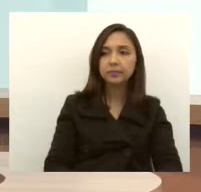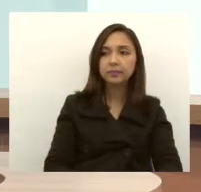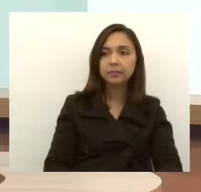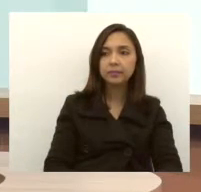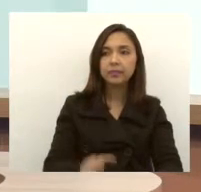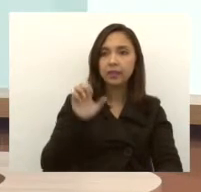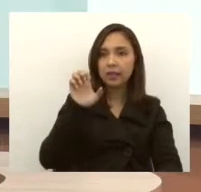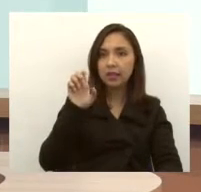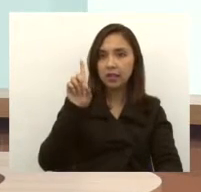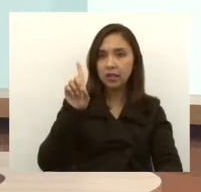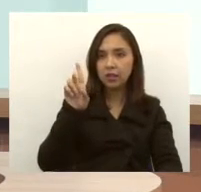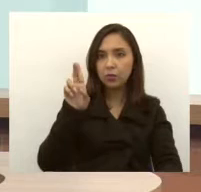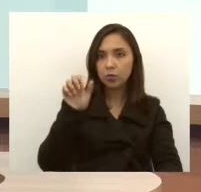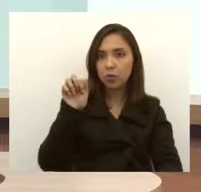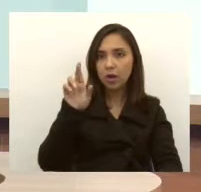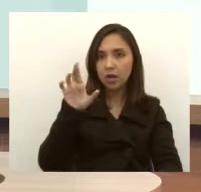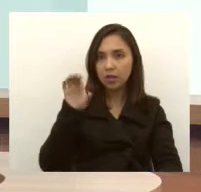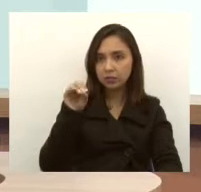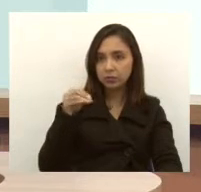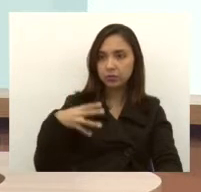O Eduardo, também filho da Tânia.